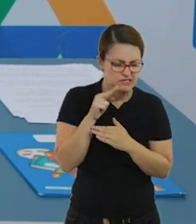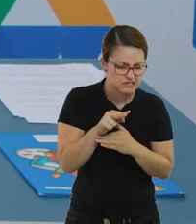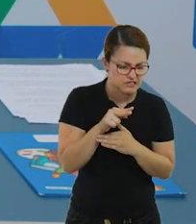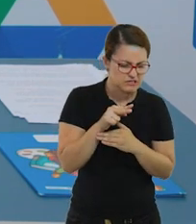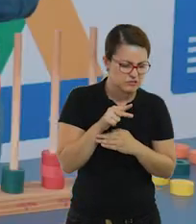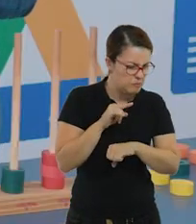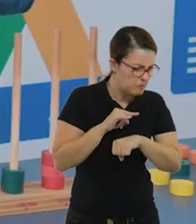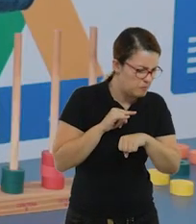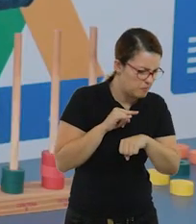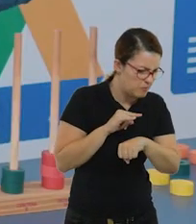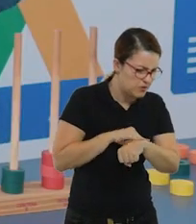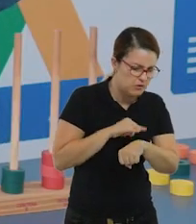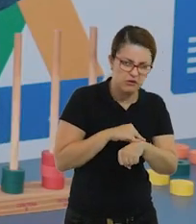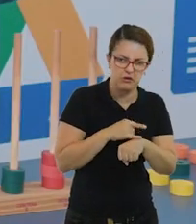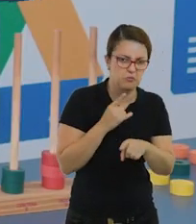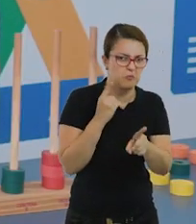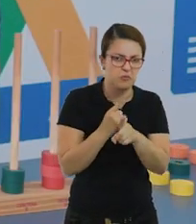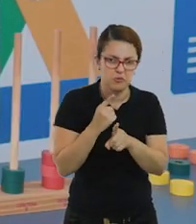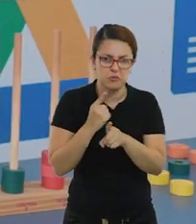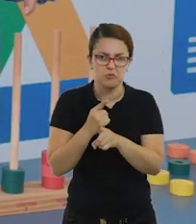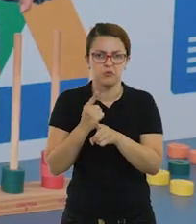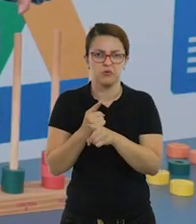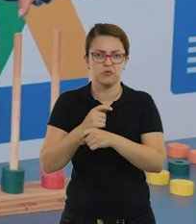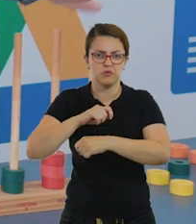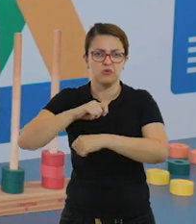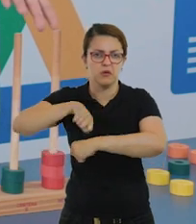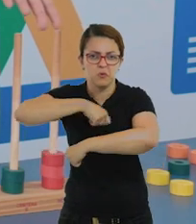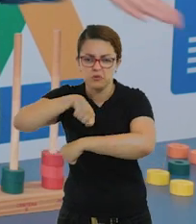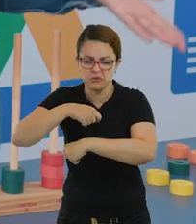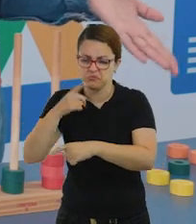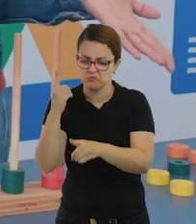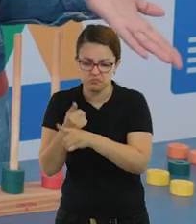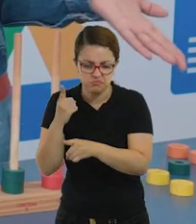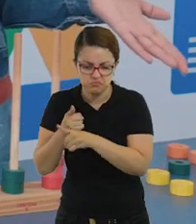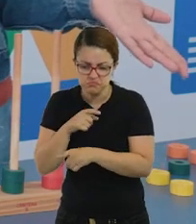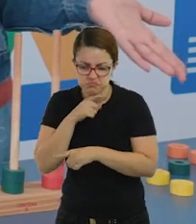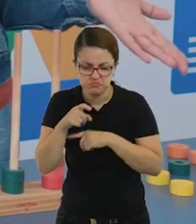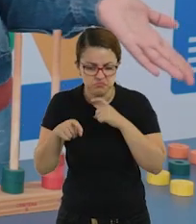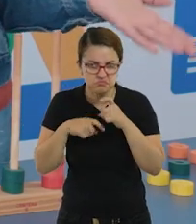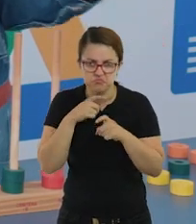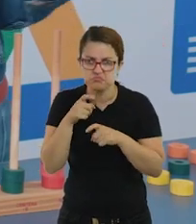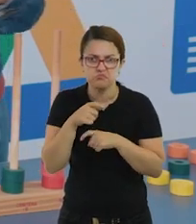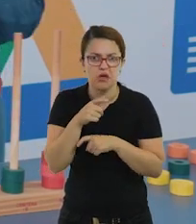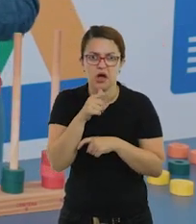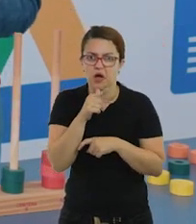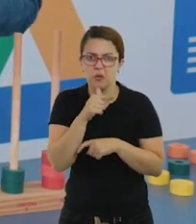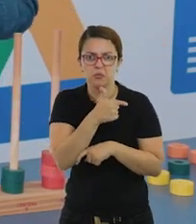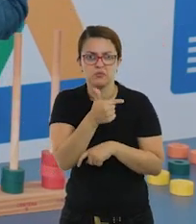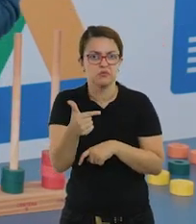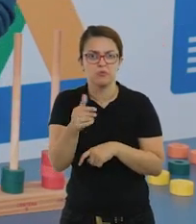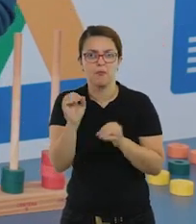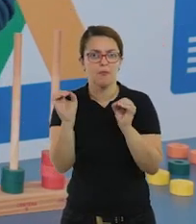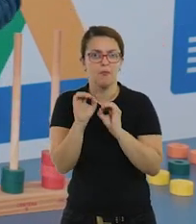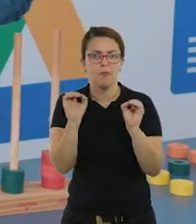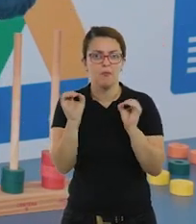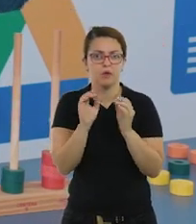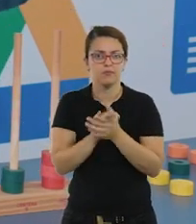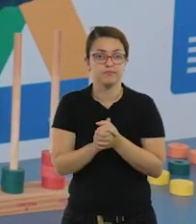banheiro, não tem água. Foi na cozinha, não tem água. Não tem água e nenhuma torneira. E aí, como vai ser esse dia na sua casa, tá bom? Então, fala